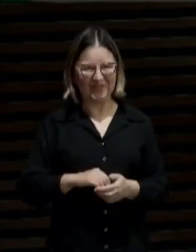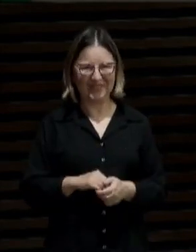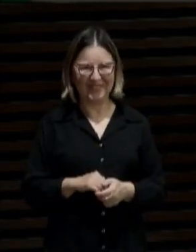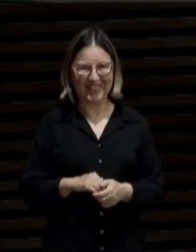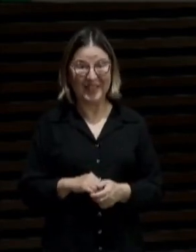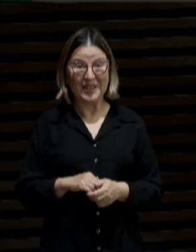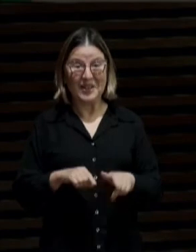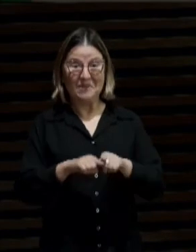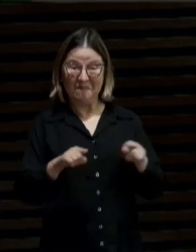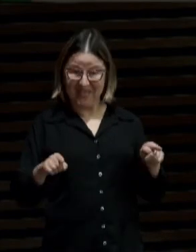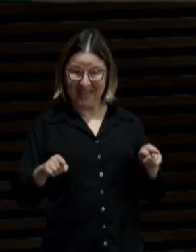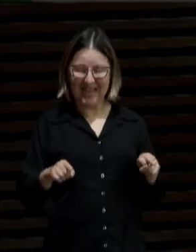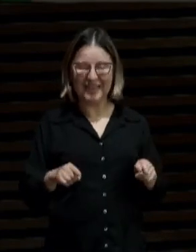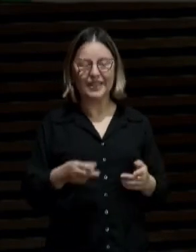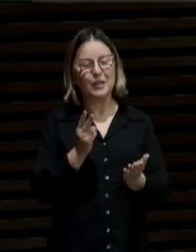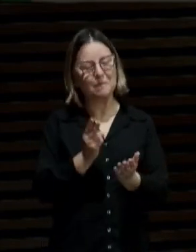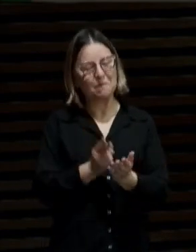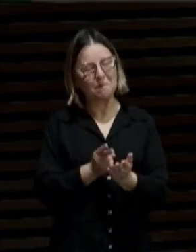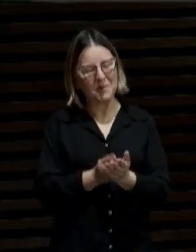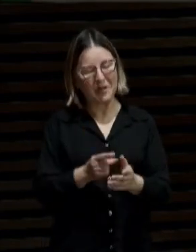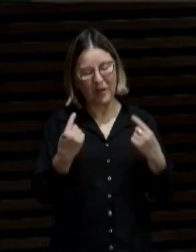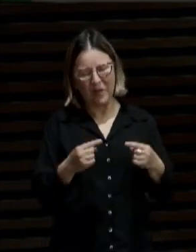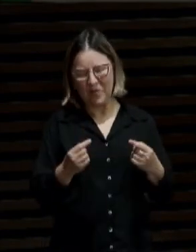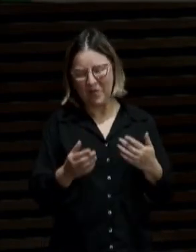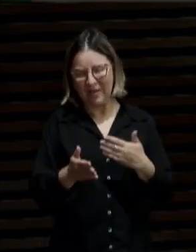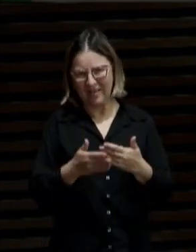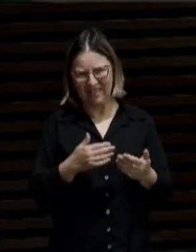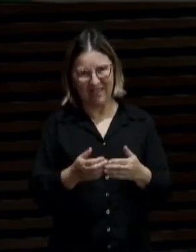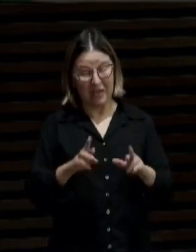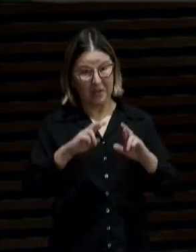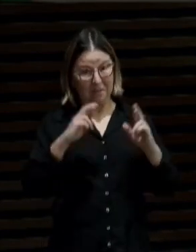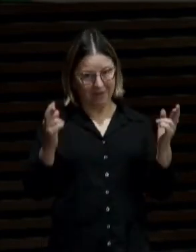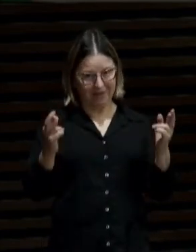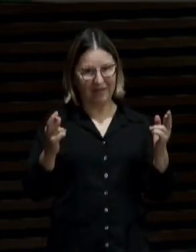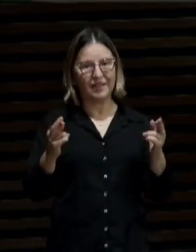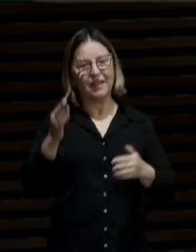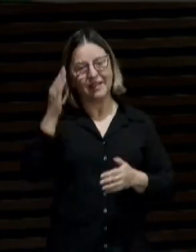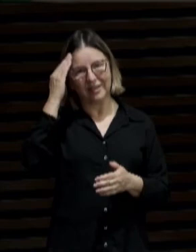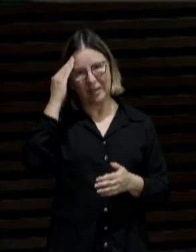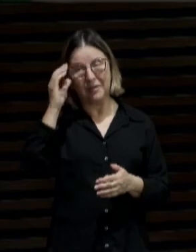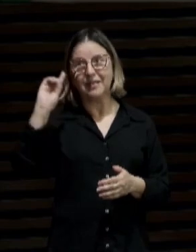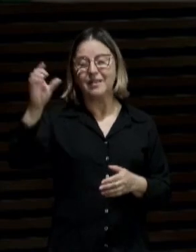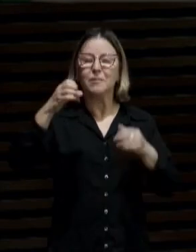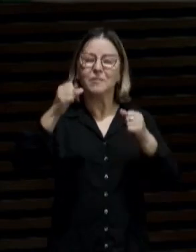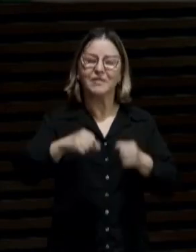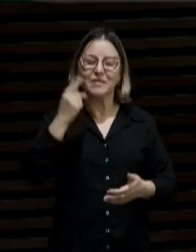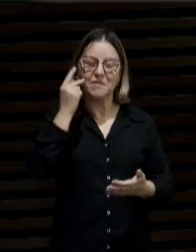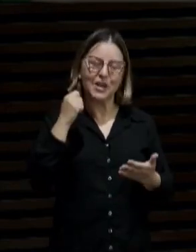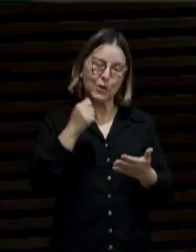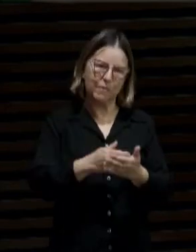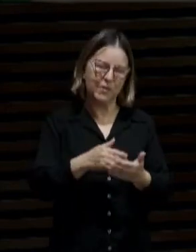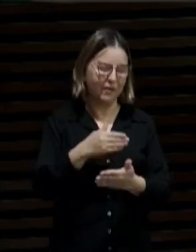qualquer esperança, Abraão creu que o Senhor era capaz de cumprir tudo o que prometera. Então Deus acredita